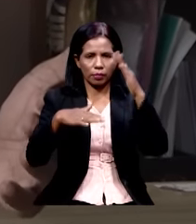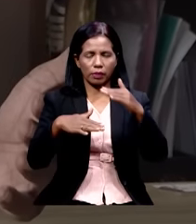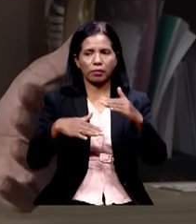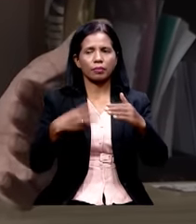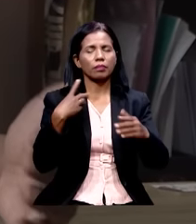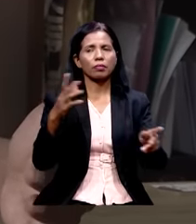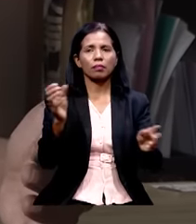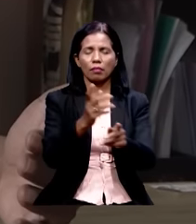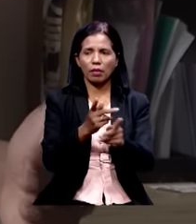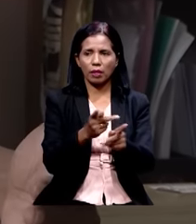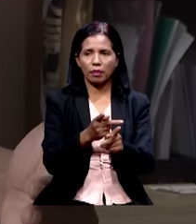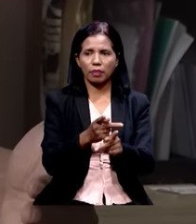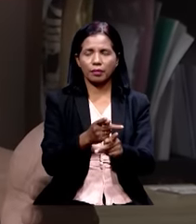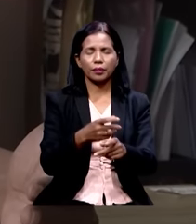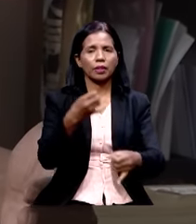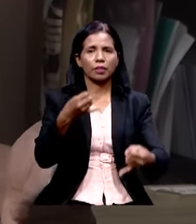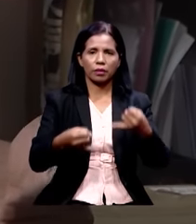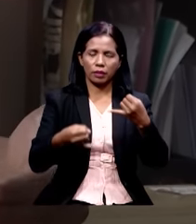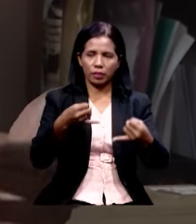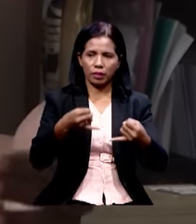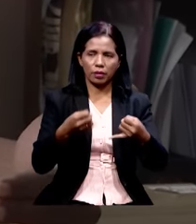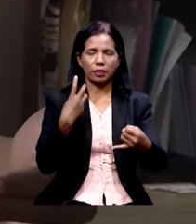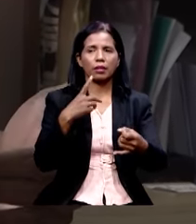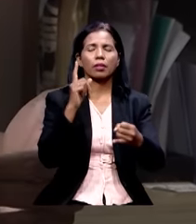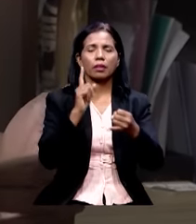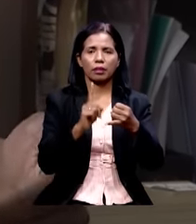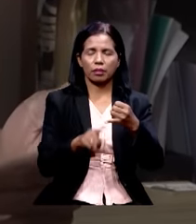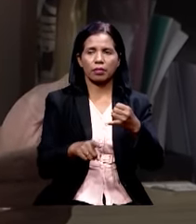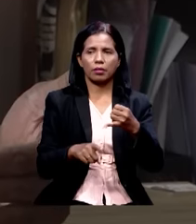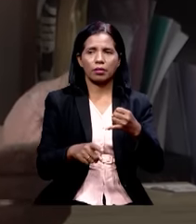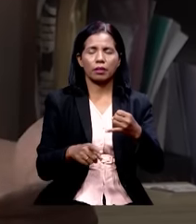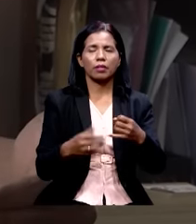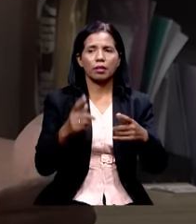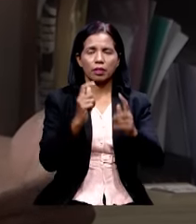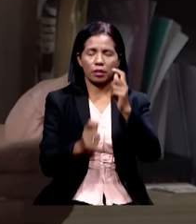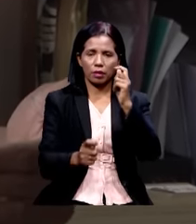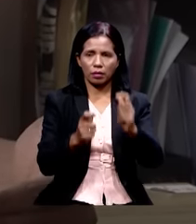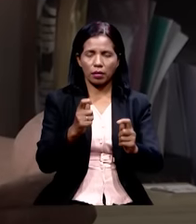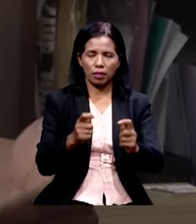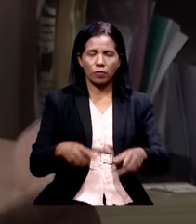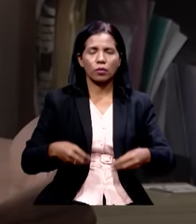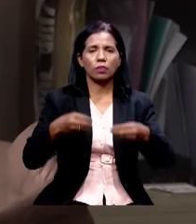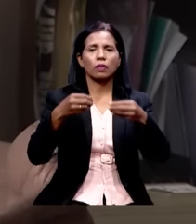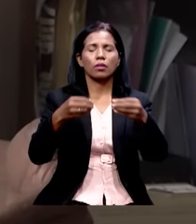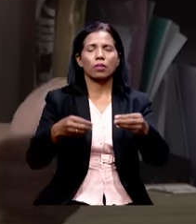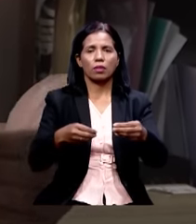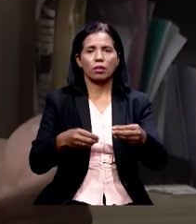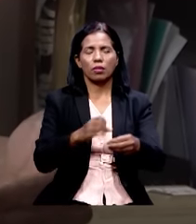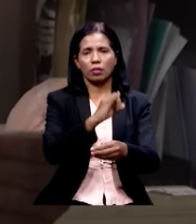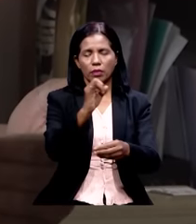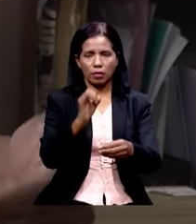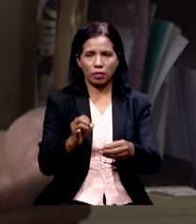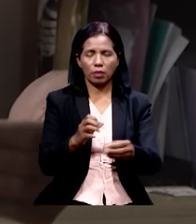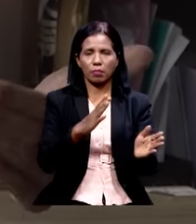processo segredo de justiça. Então, e cosme bele famoso tribunal bele anula a acusação será. Que o